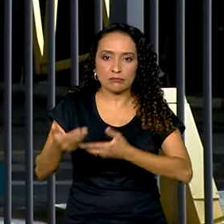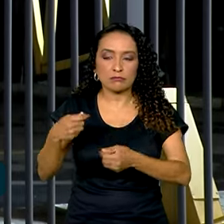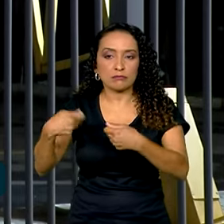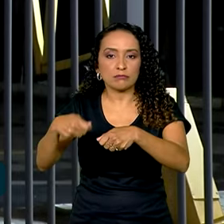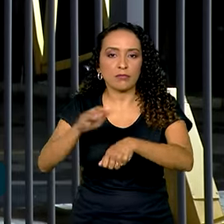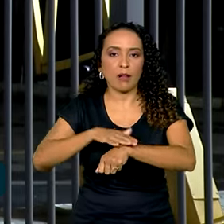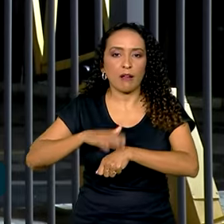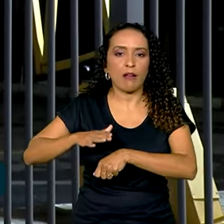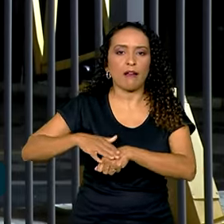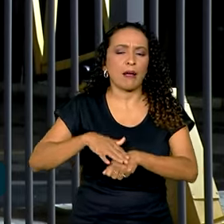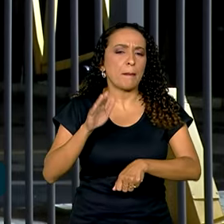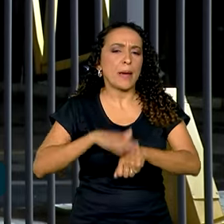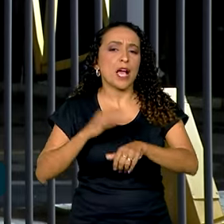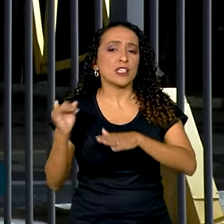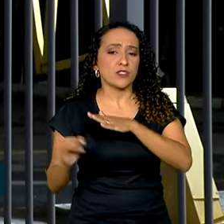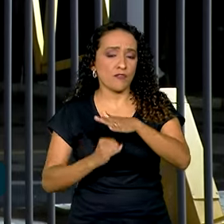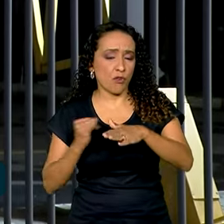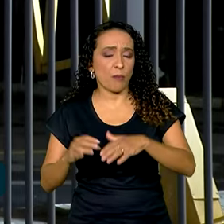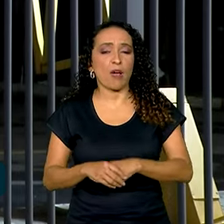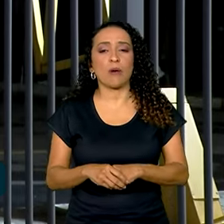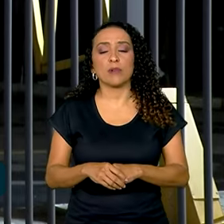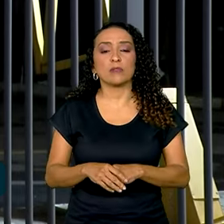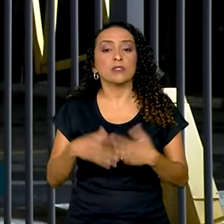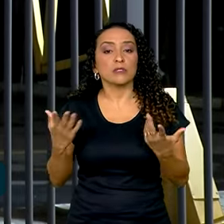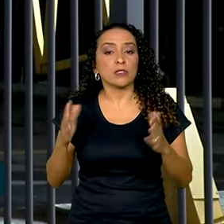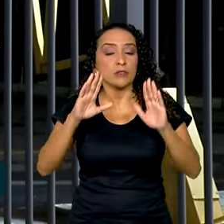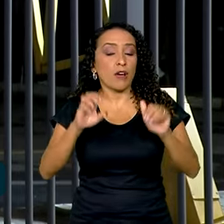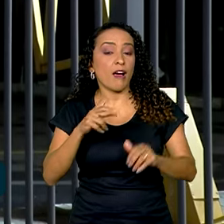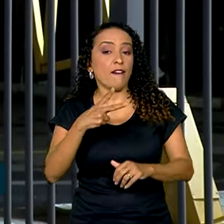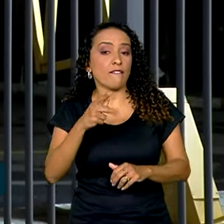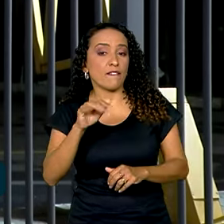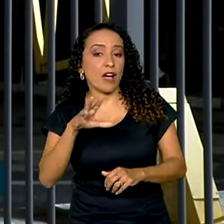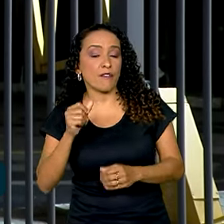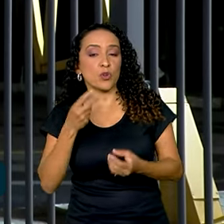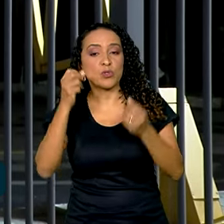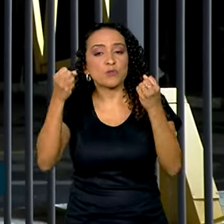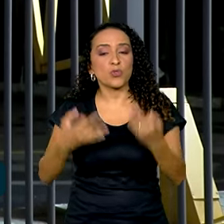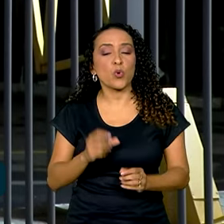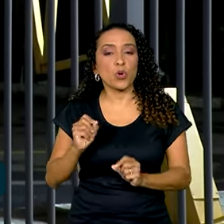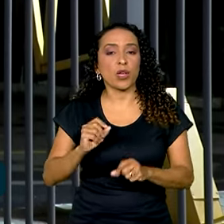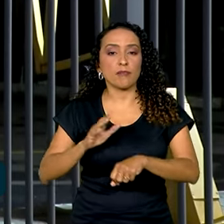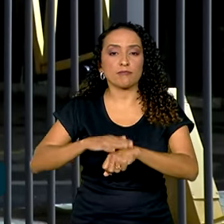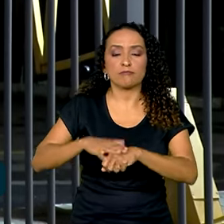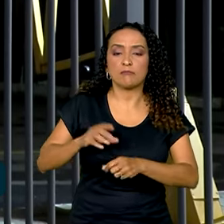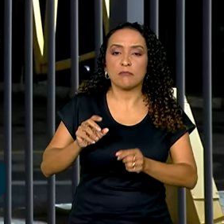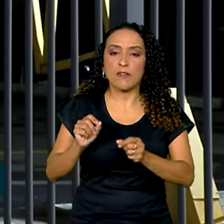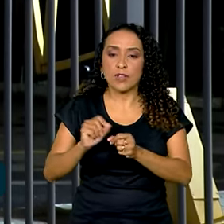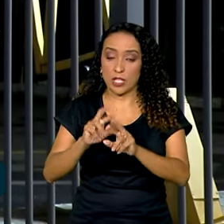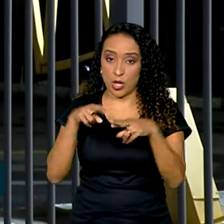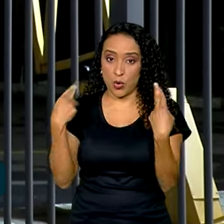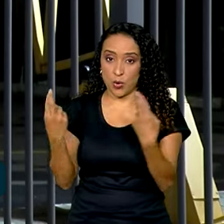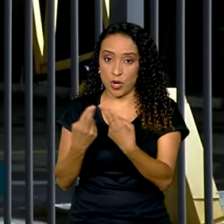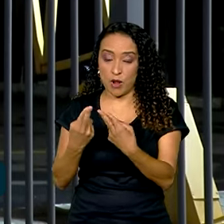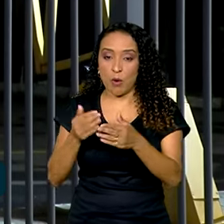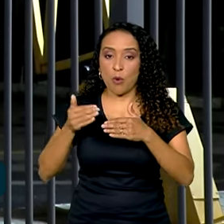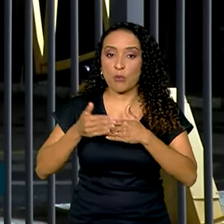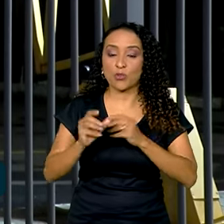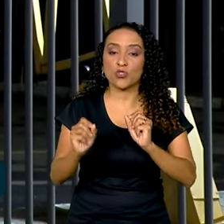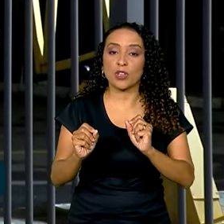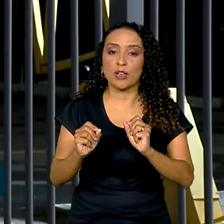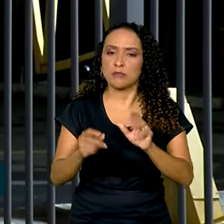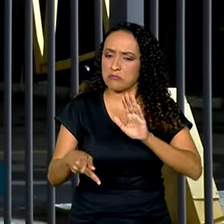de forma mais informal. E de acordo com Fávaro, a demanda para realizar esse tipo de reunião partiu dos